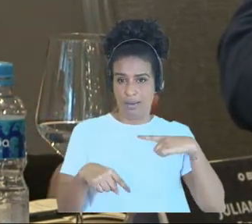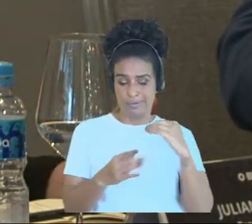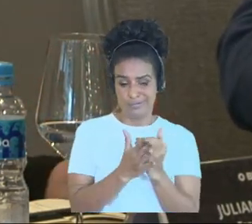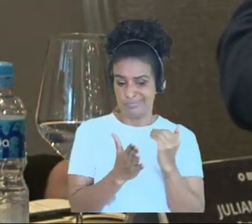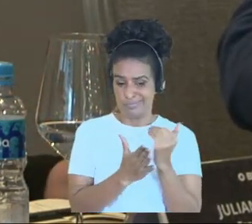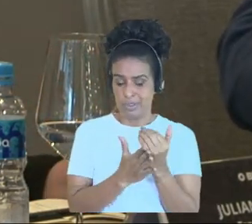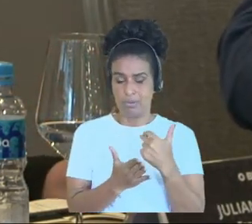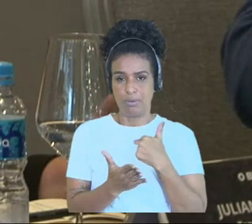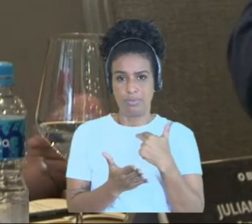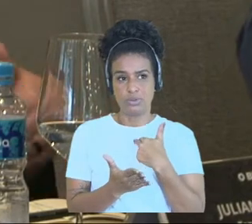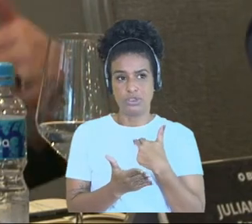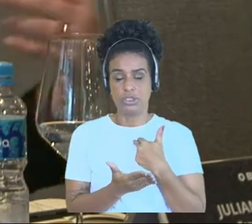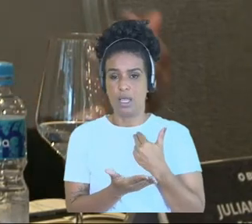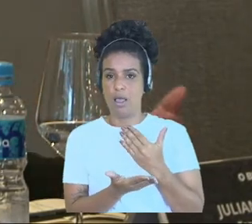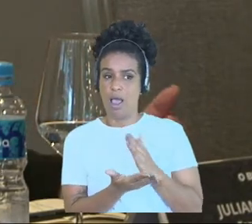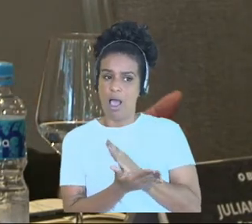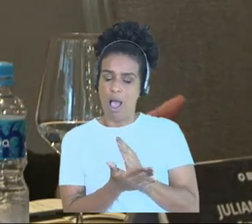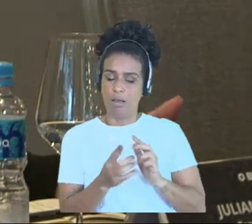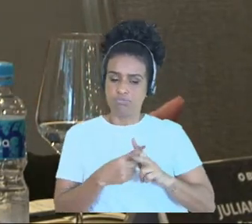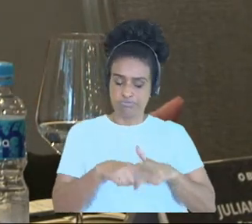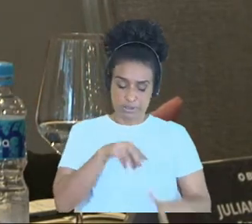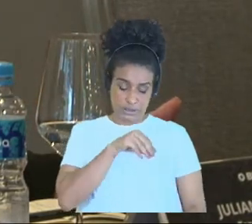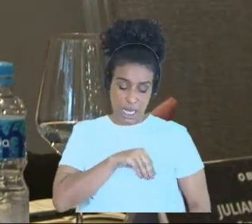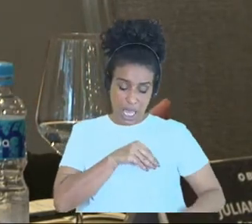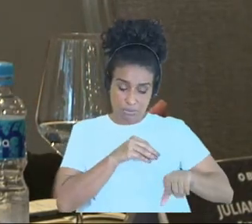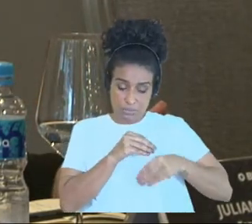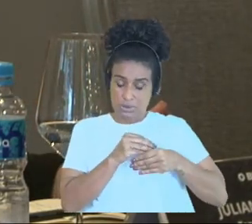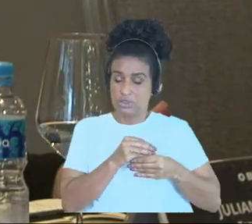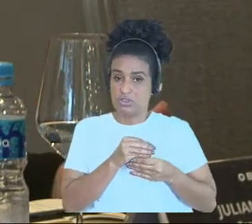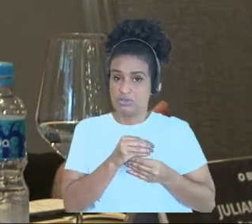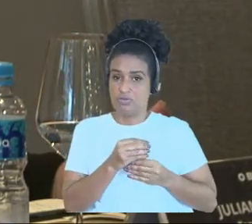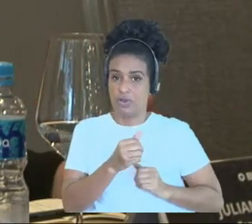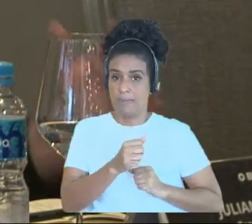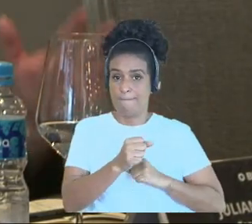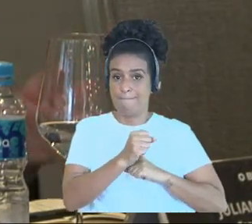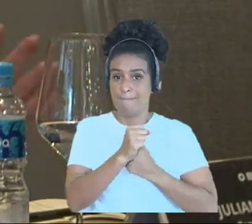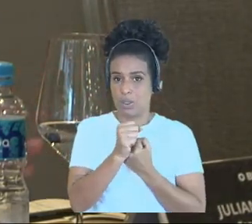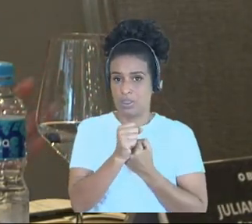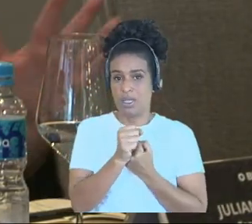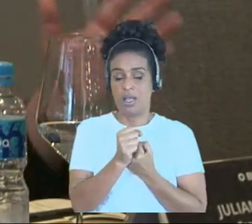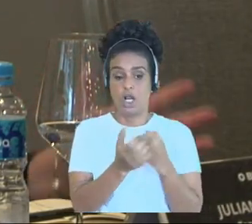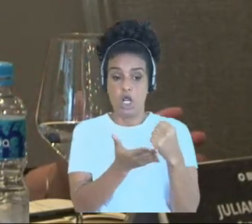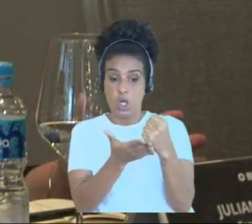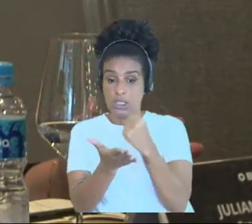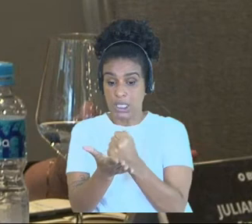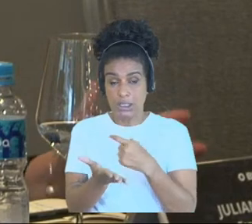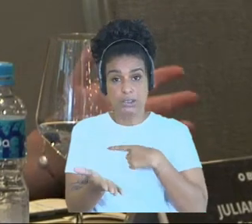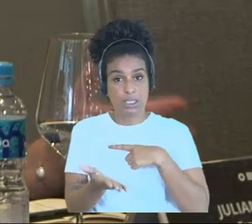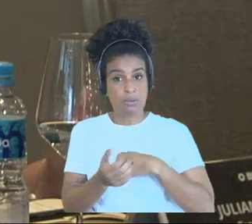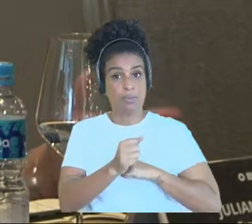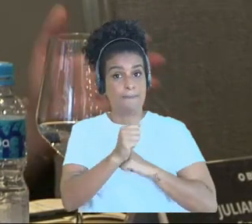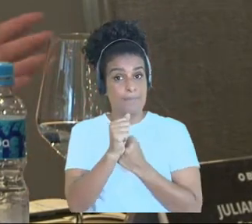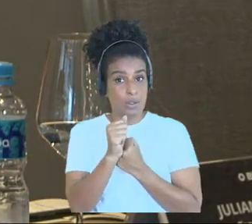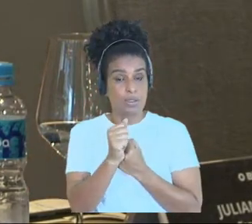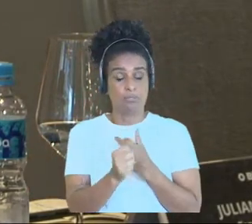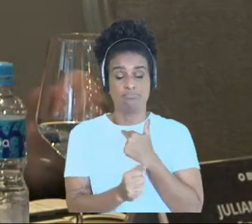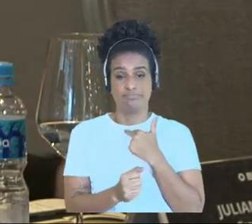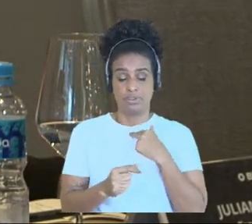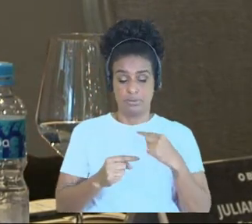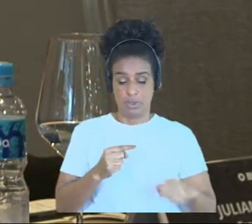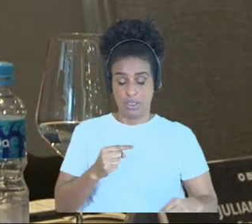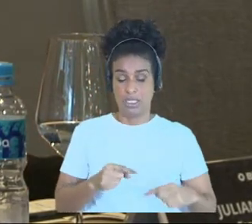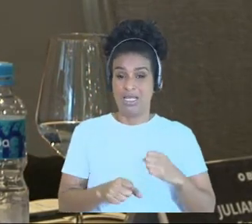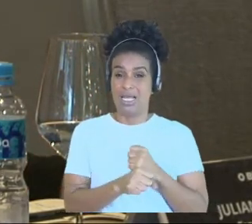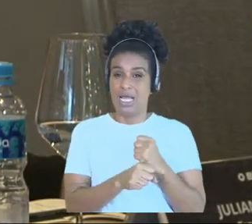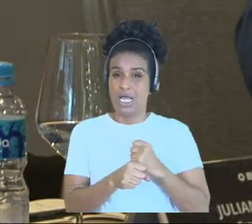reajustes foram congelados, algumas contratações foram impedidas de ser realizadas, isso em 2020. E isso se estendeu até o final